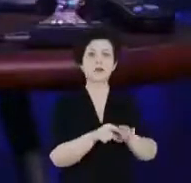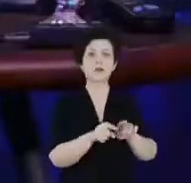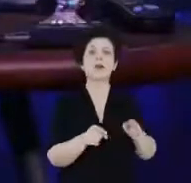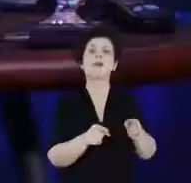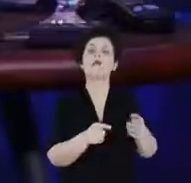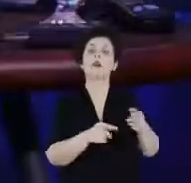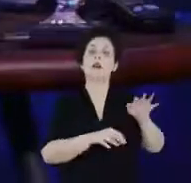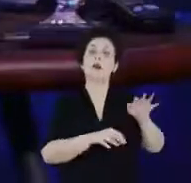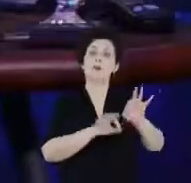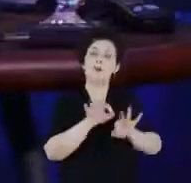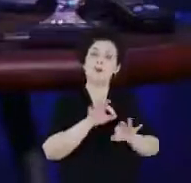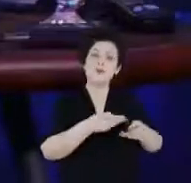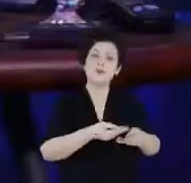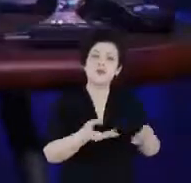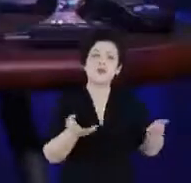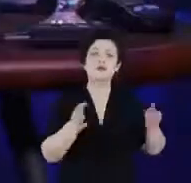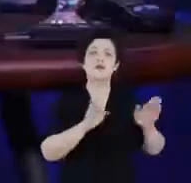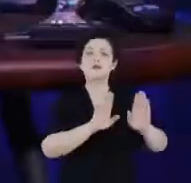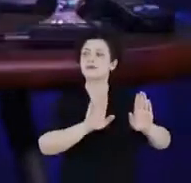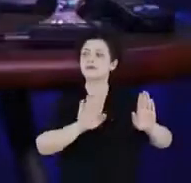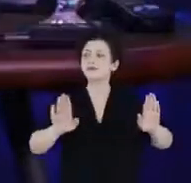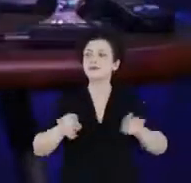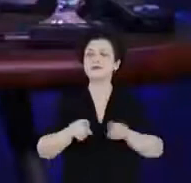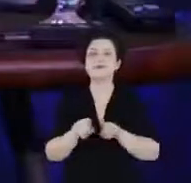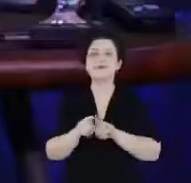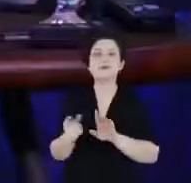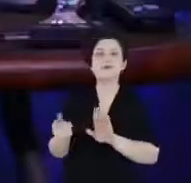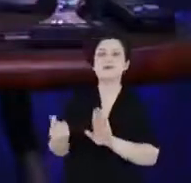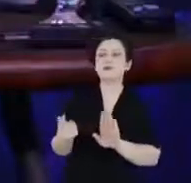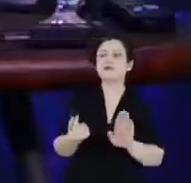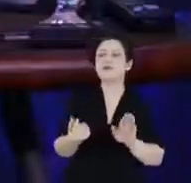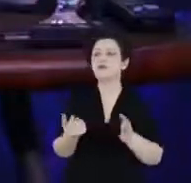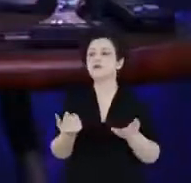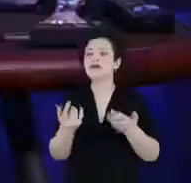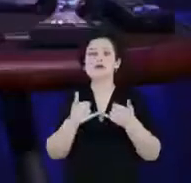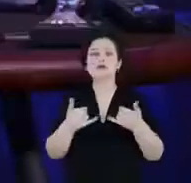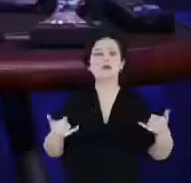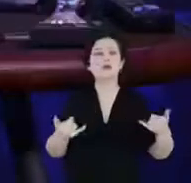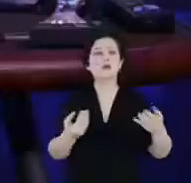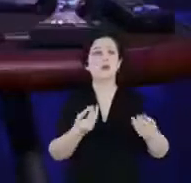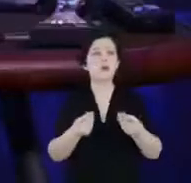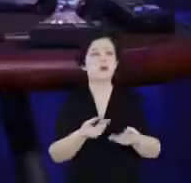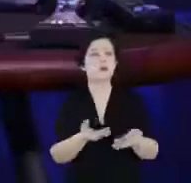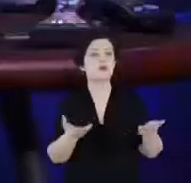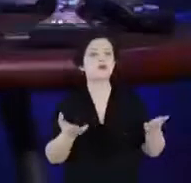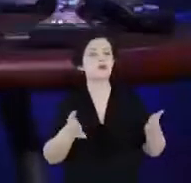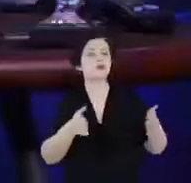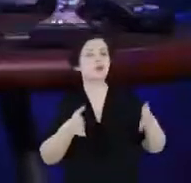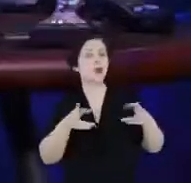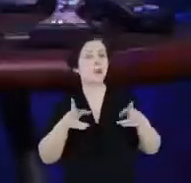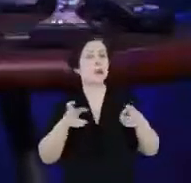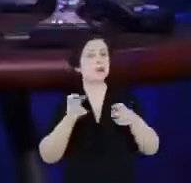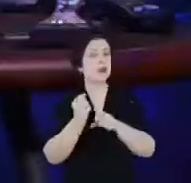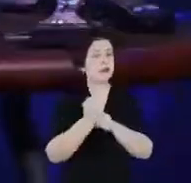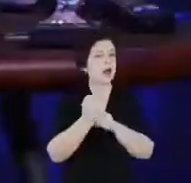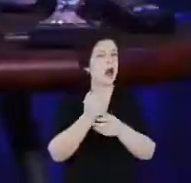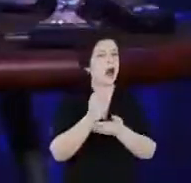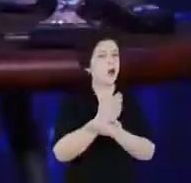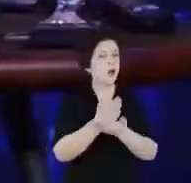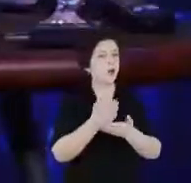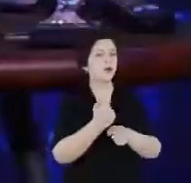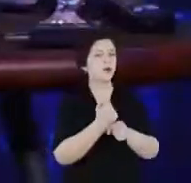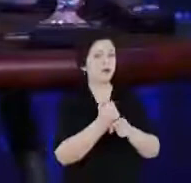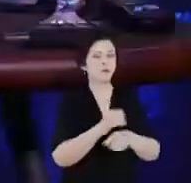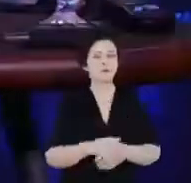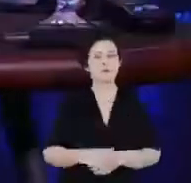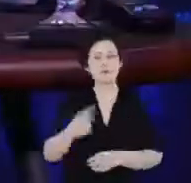projetos aos custos de energia. Então, a gente já percebe isso no médio prazo. Pensando no